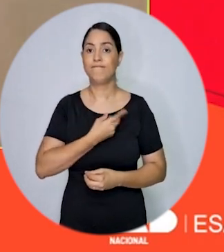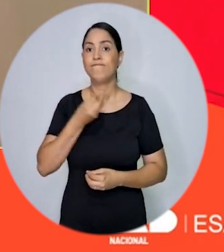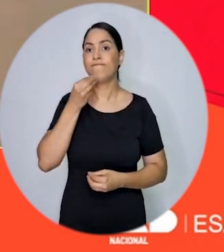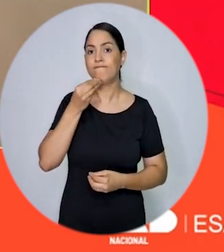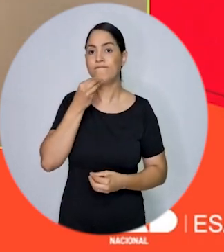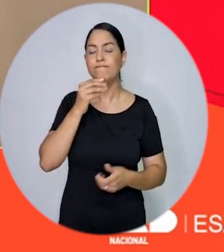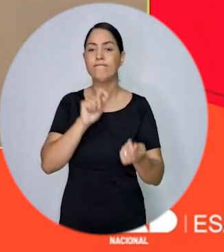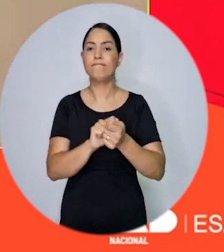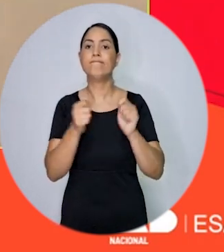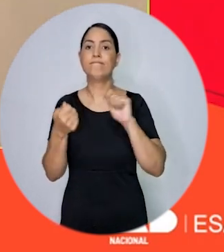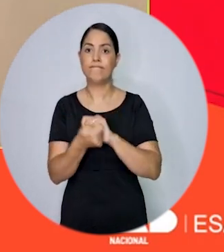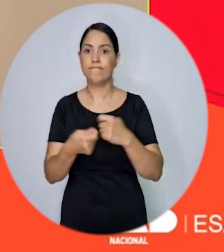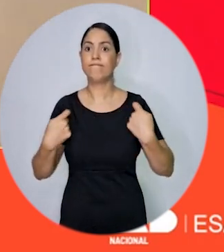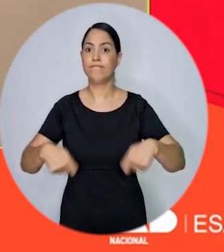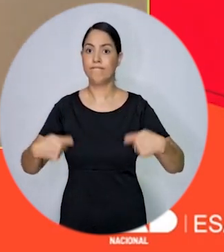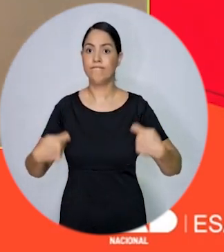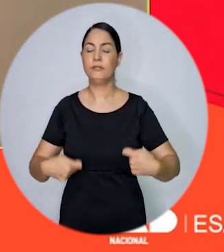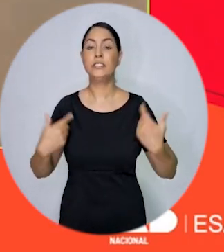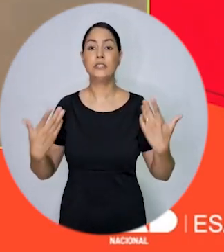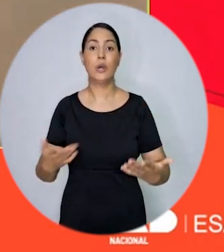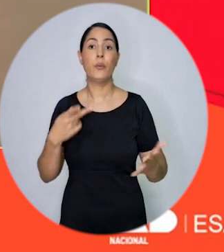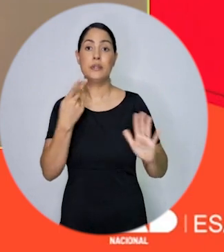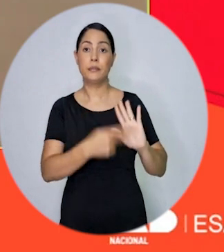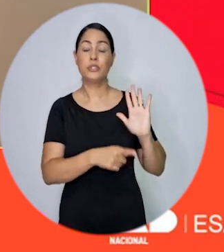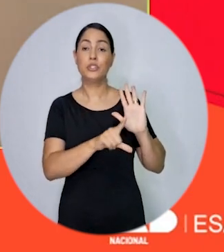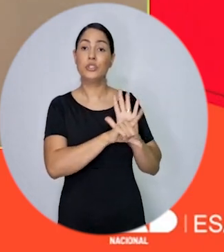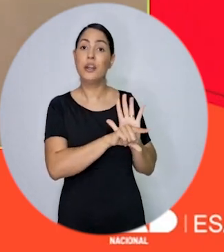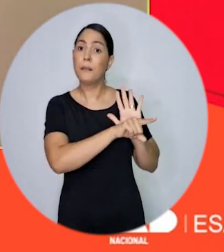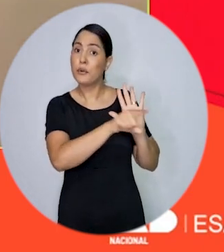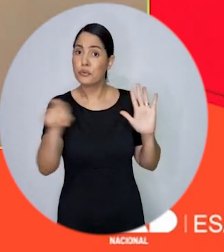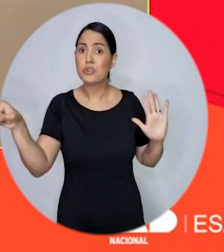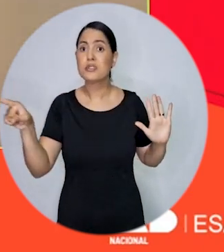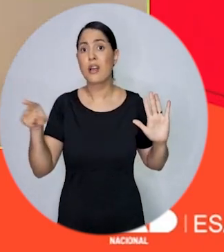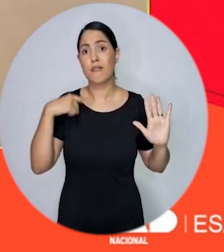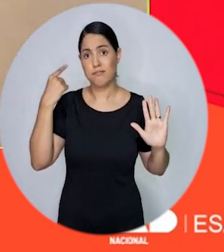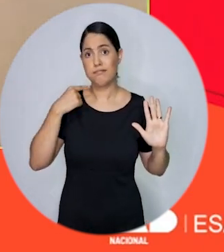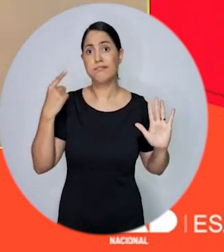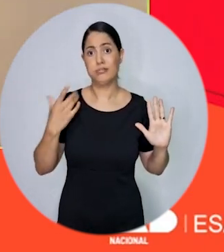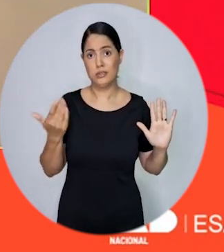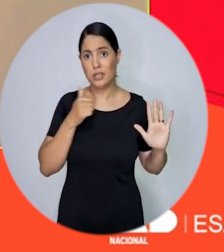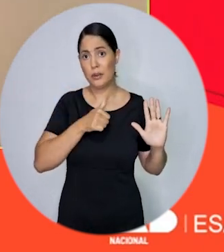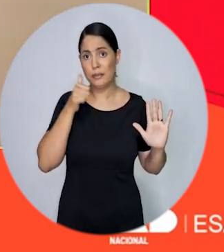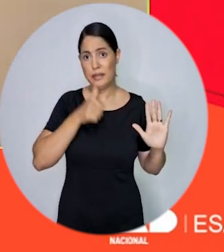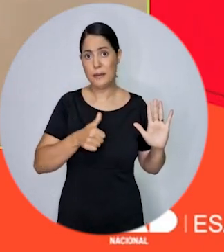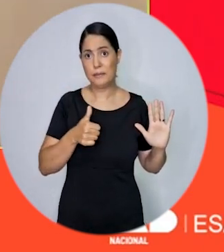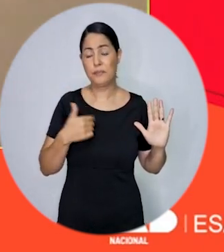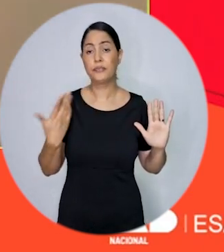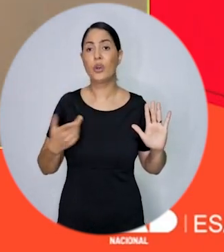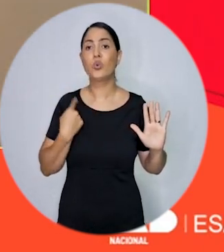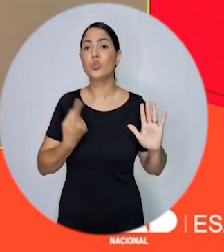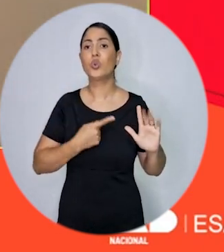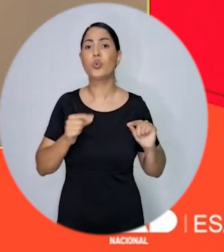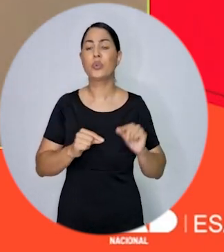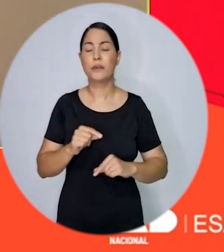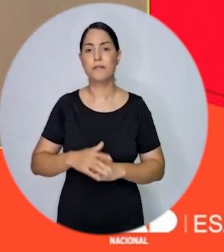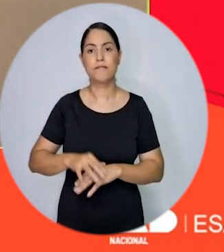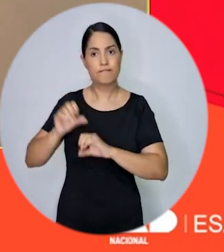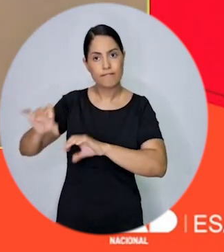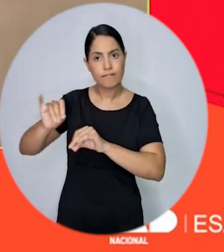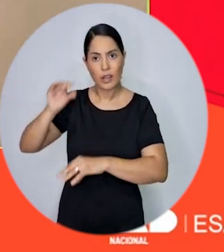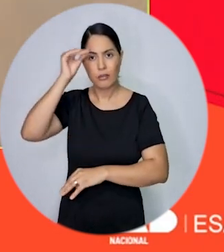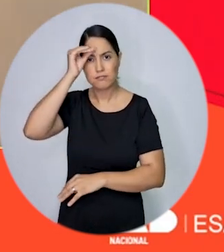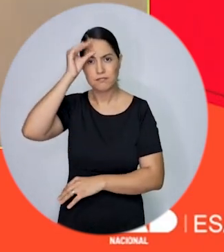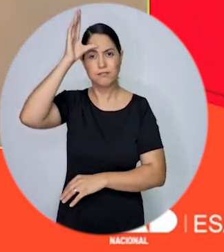assim, tentar fazer isso. E é isso que esse projeto vai fazer por você, advocacia feminina. Nós vamos trazer para você